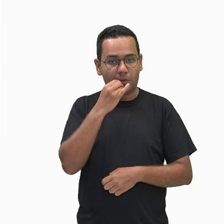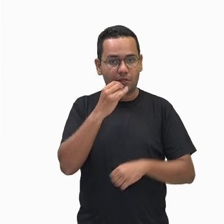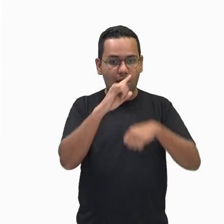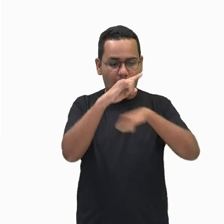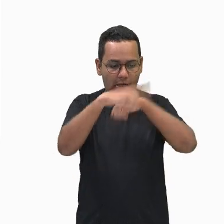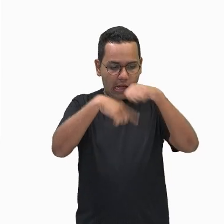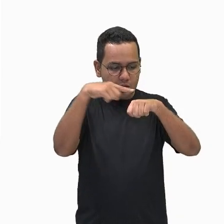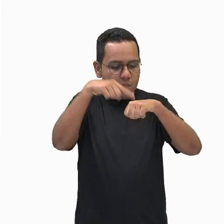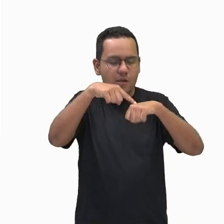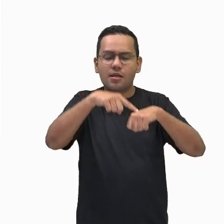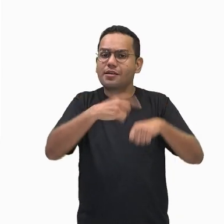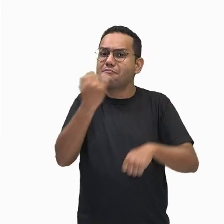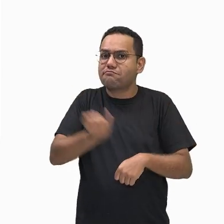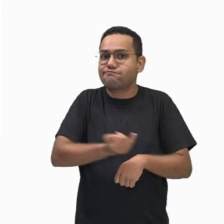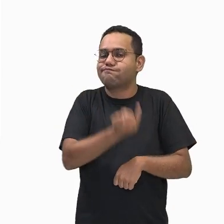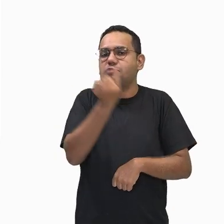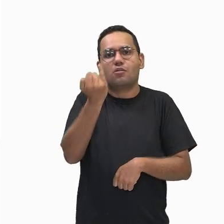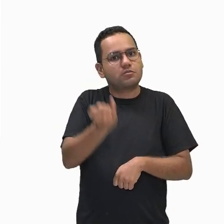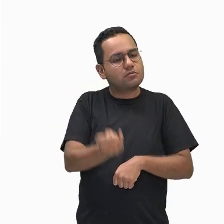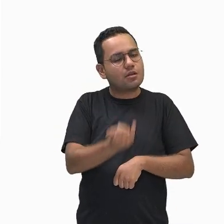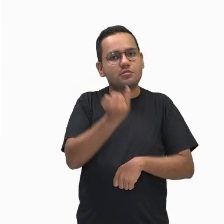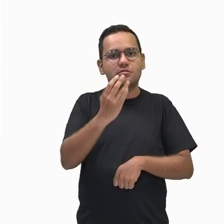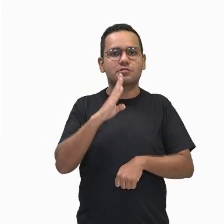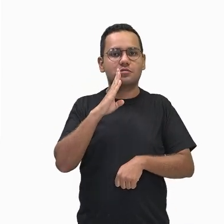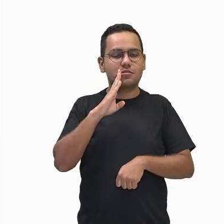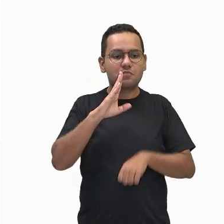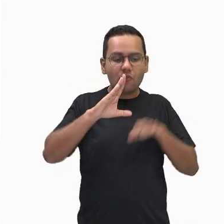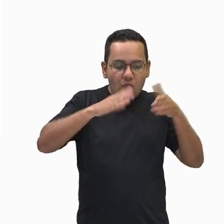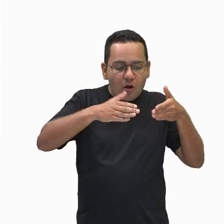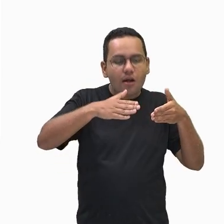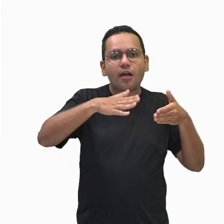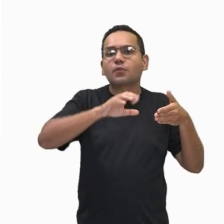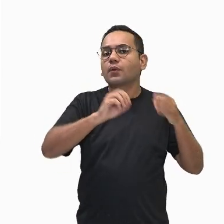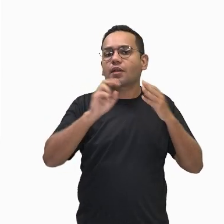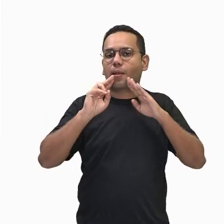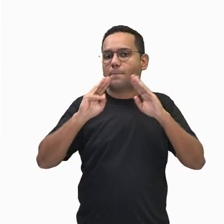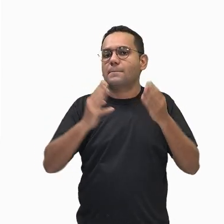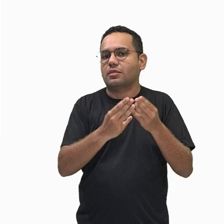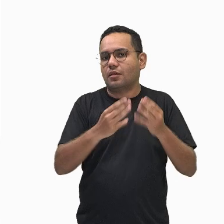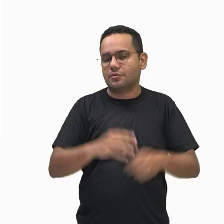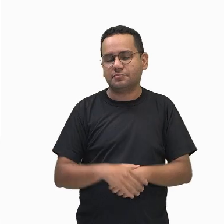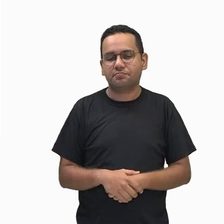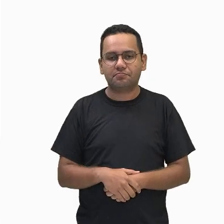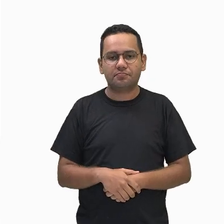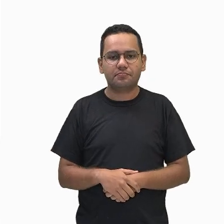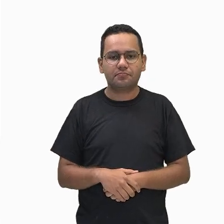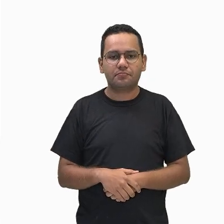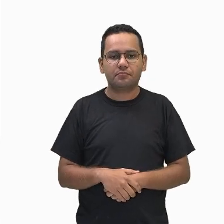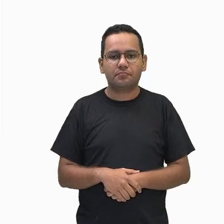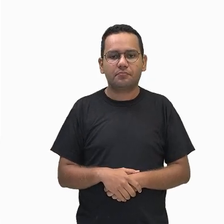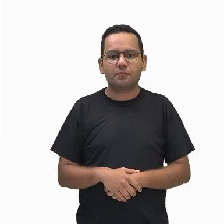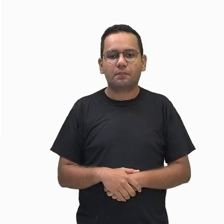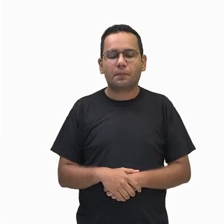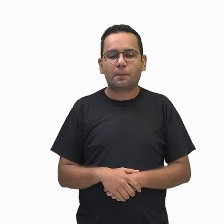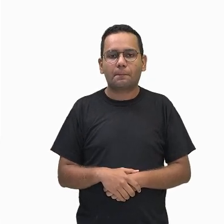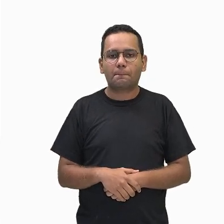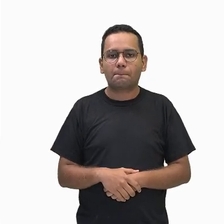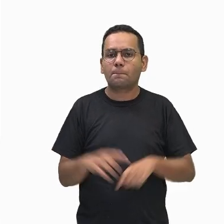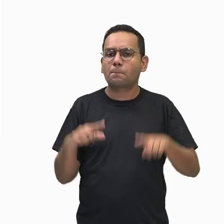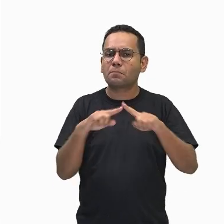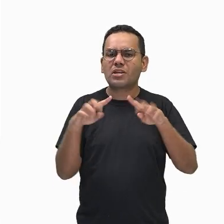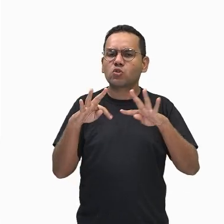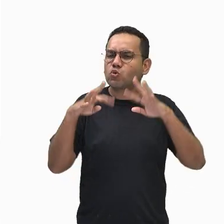unidade fundamental da matéria. Isso quer dizer que todas as coisas que existem